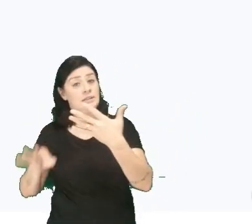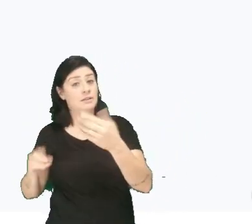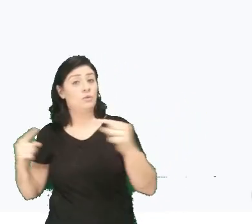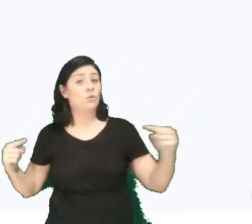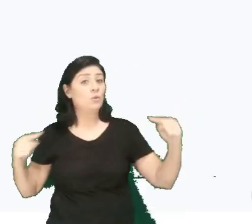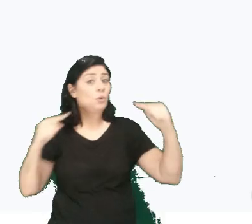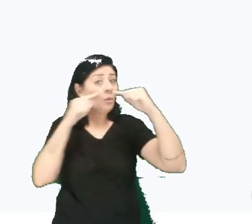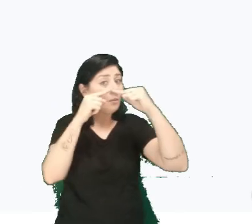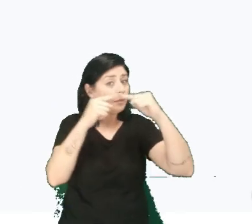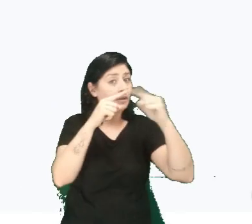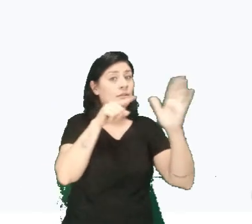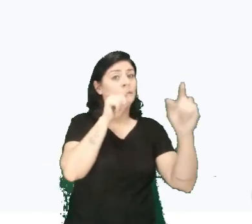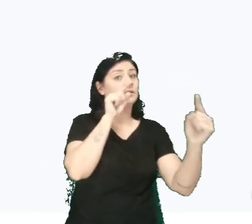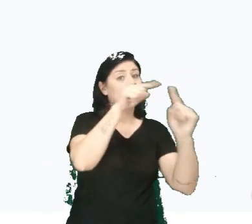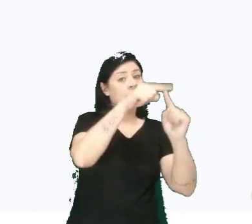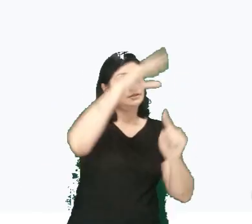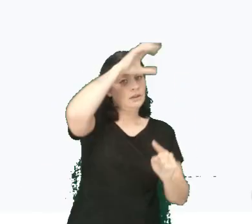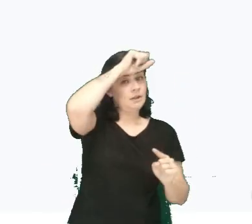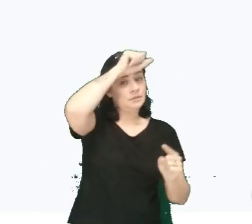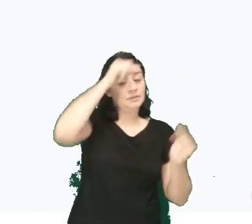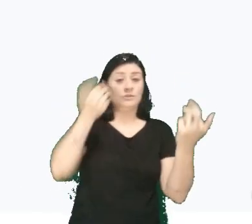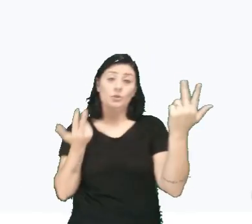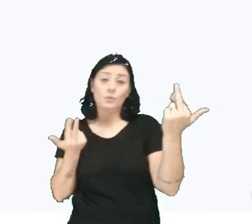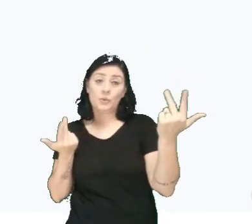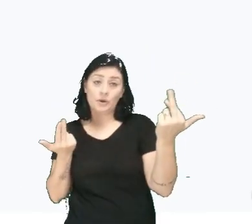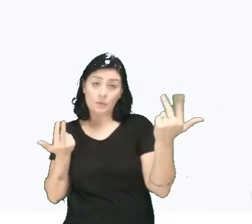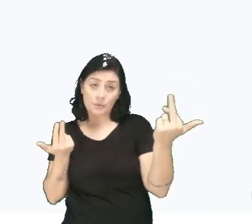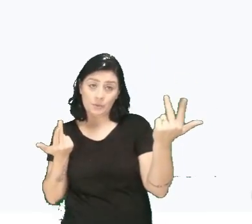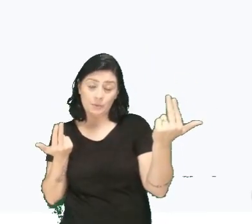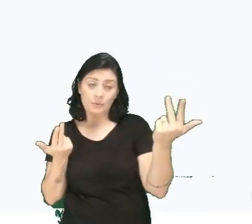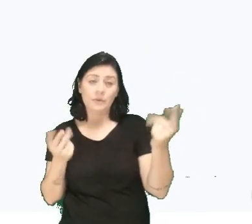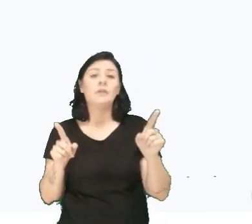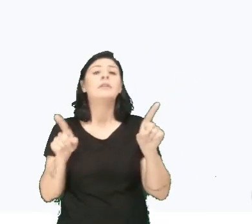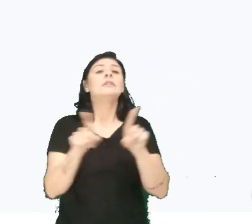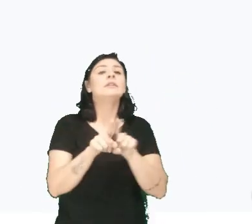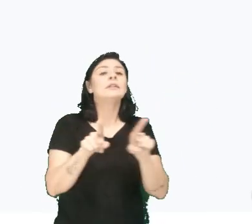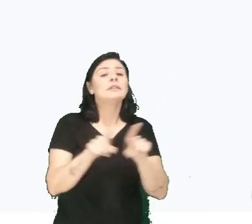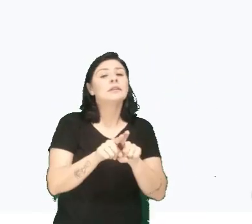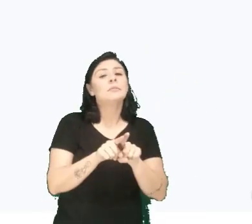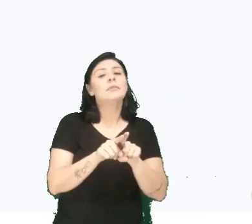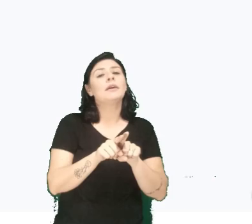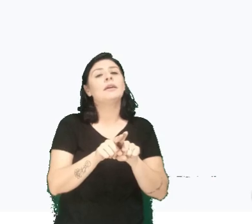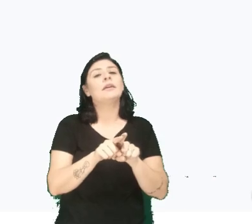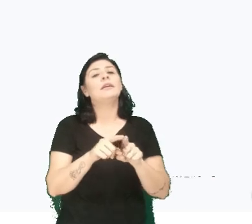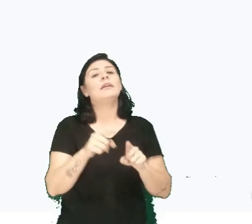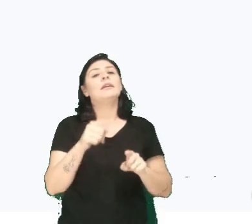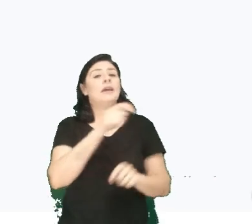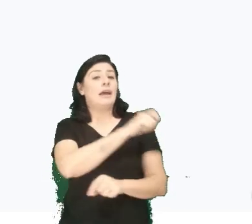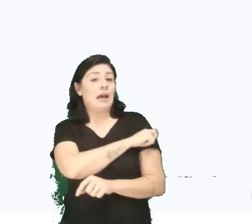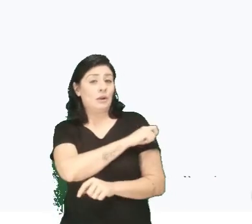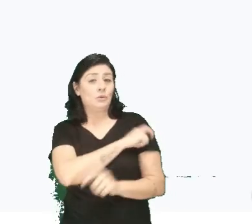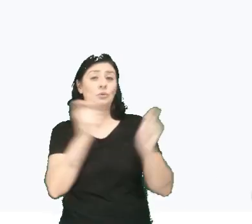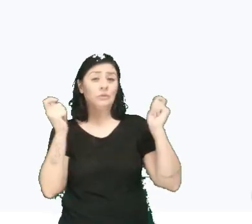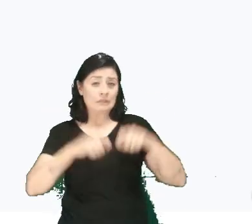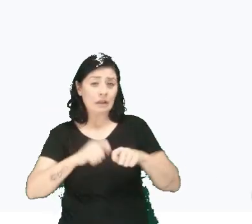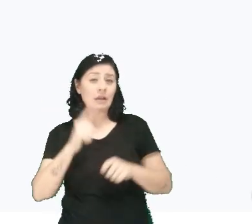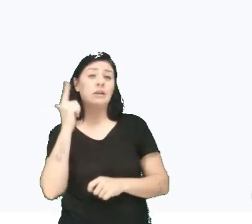ele tem que estar de acordo, né? Faça a construção de figuras geométricas planas de acordo com o solicitado e